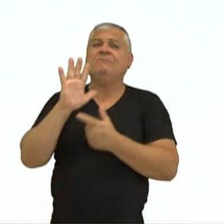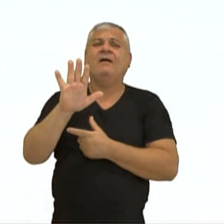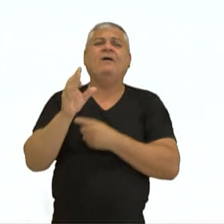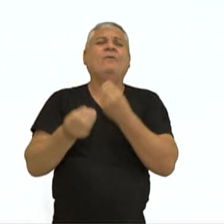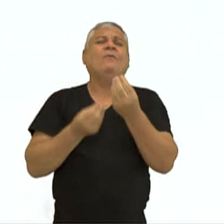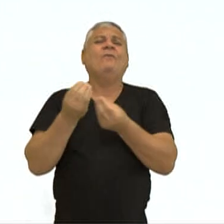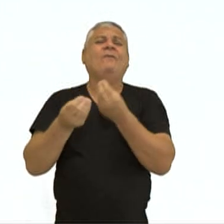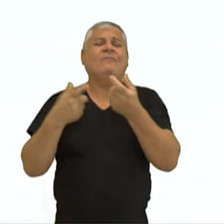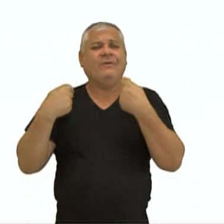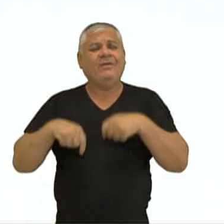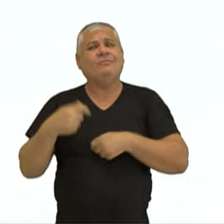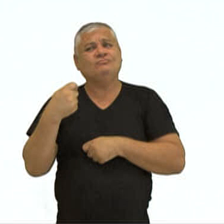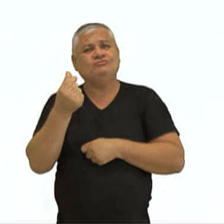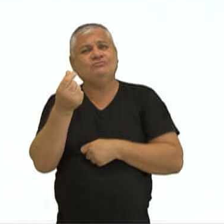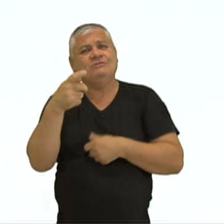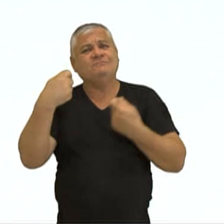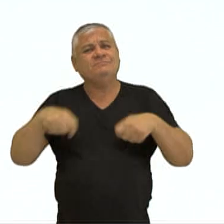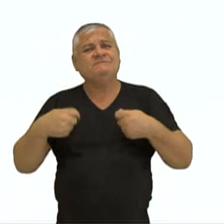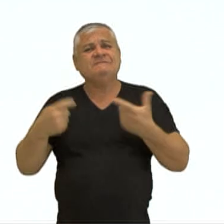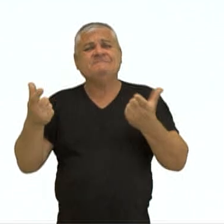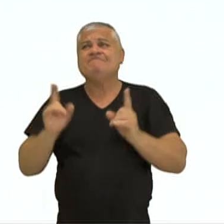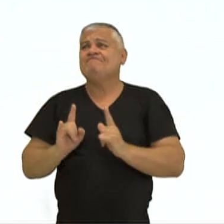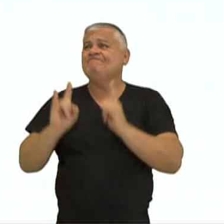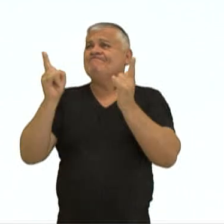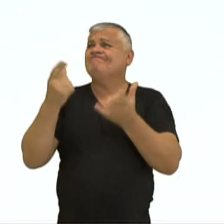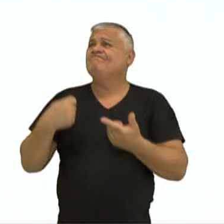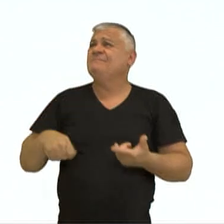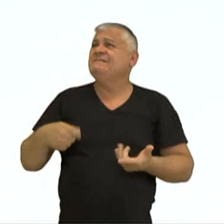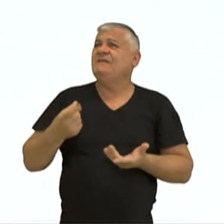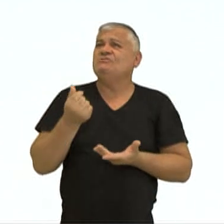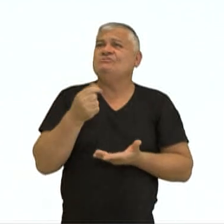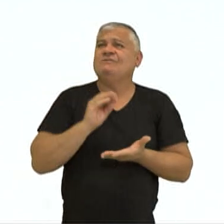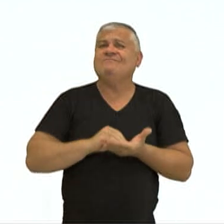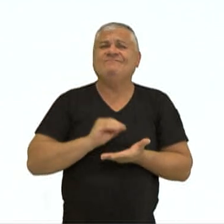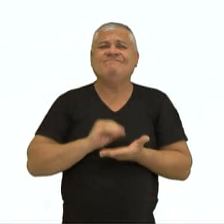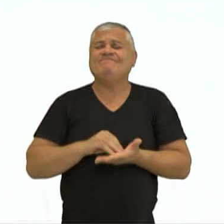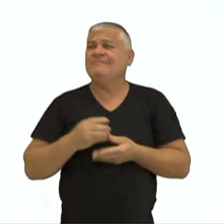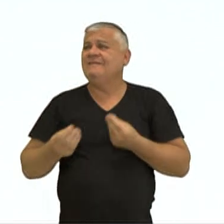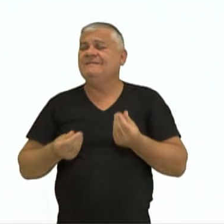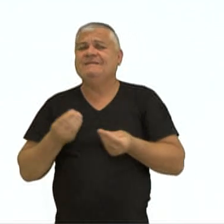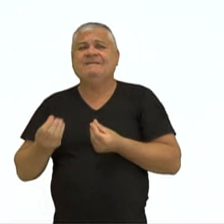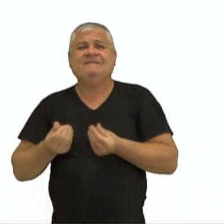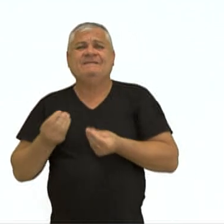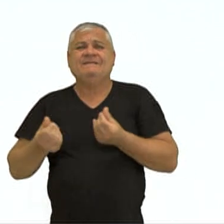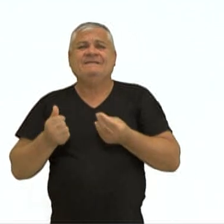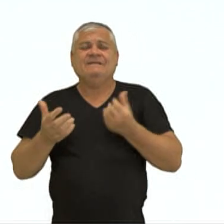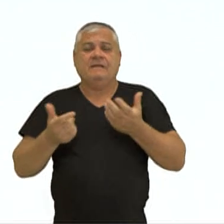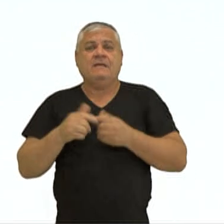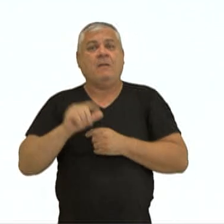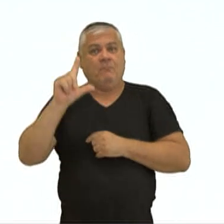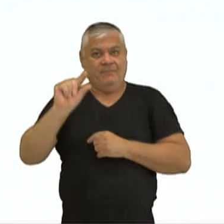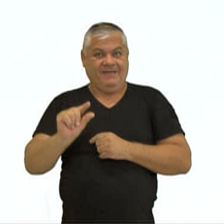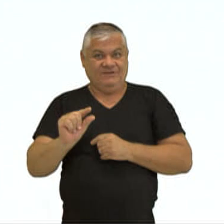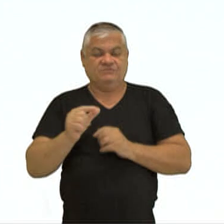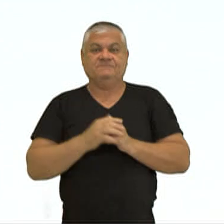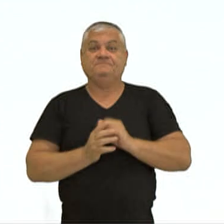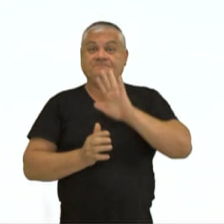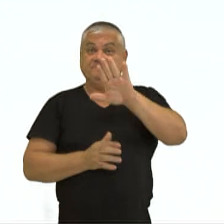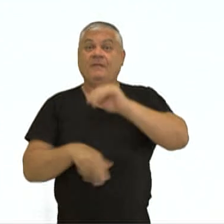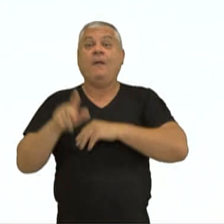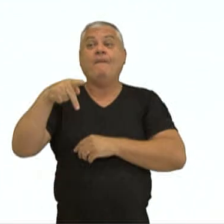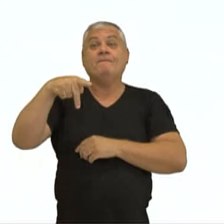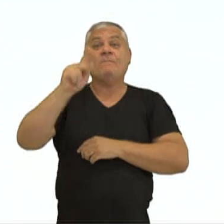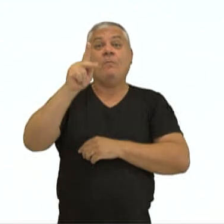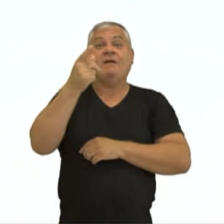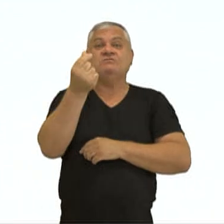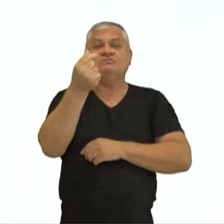dinheiro. Você tem aquela propriedade, mas você não tem como usar. Você tem uma liquidez bem baixa desse valor. Já na caderneta de